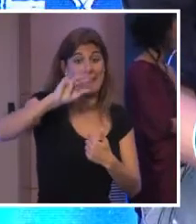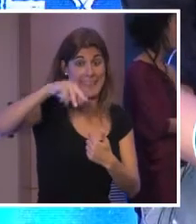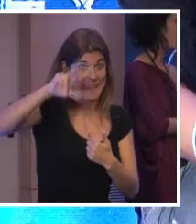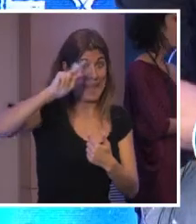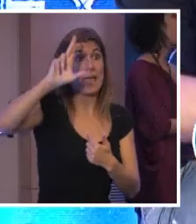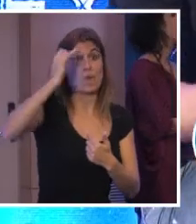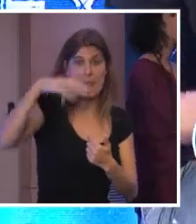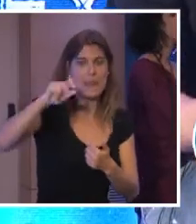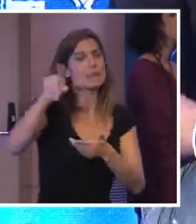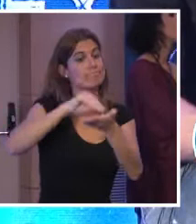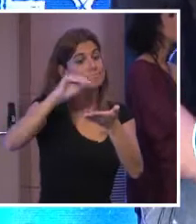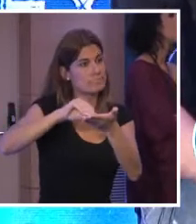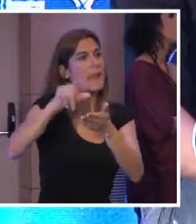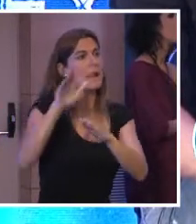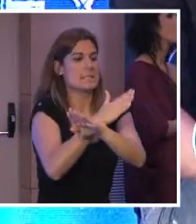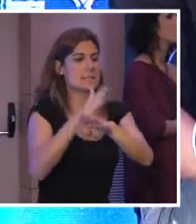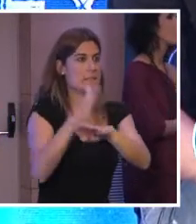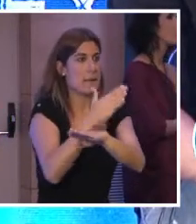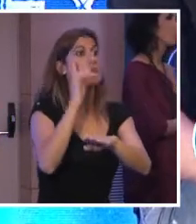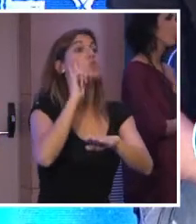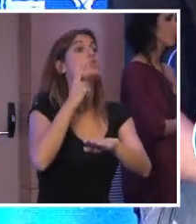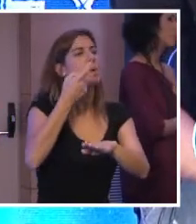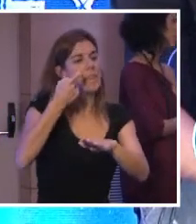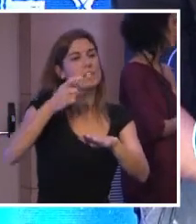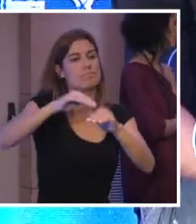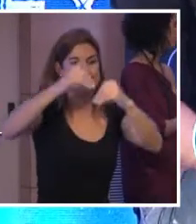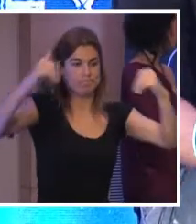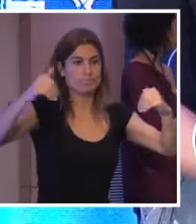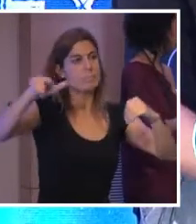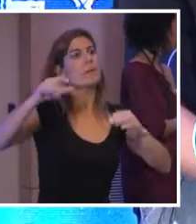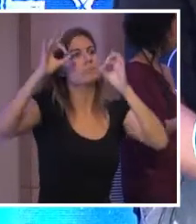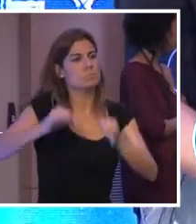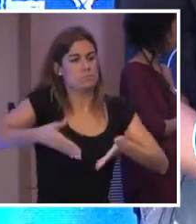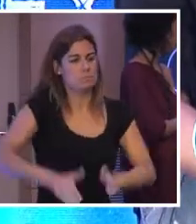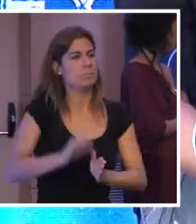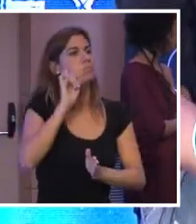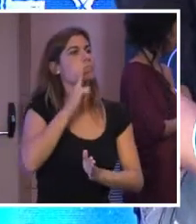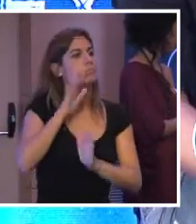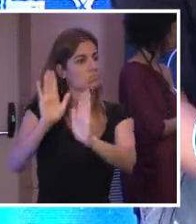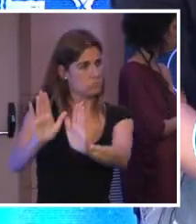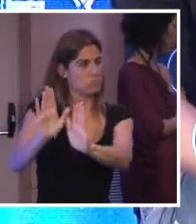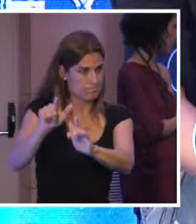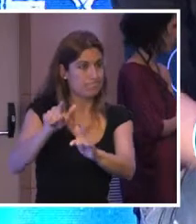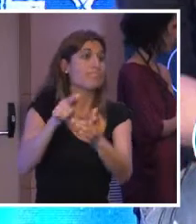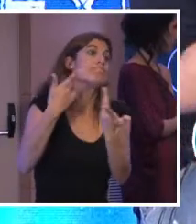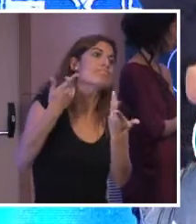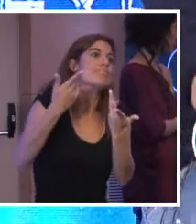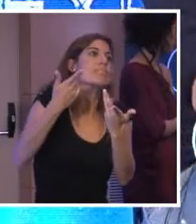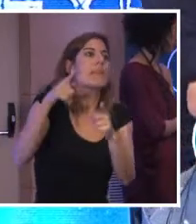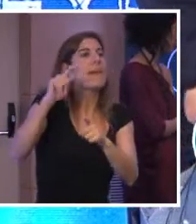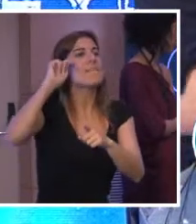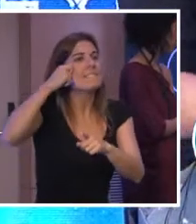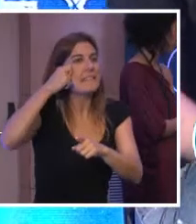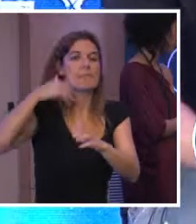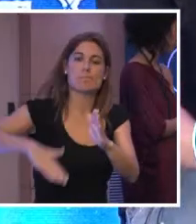texto, ela dividiu a surdez em duas categorias. Uma, a de quem nasceu deficiente auditivo e que, de uma certa maneira, é vítima